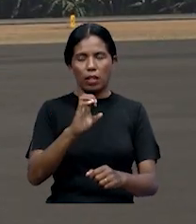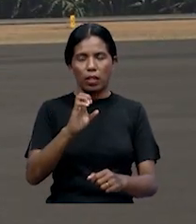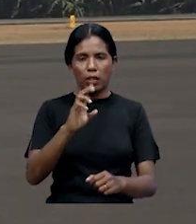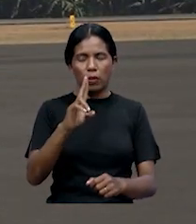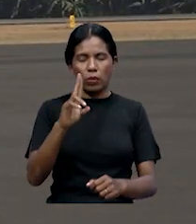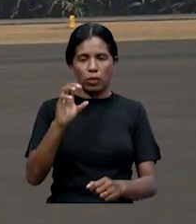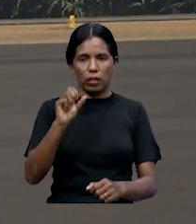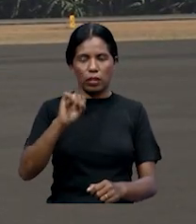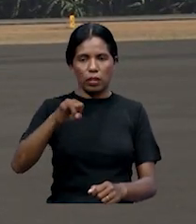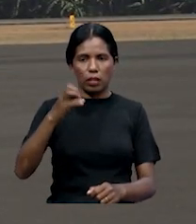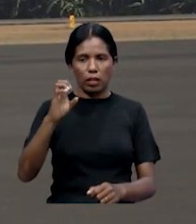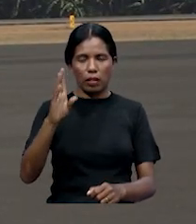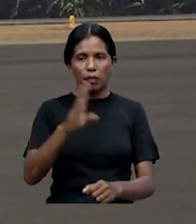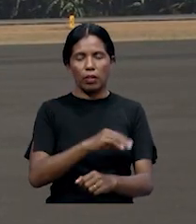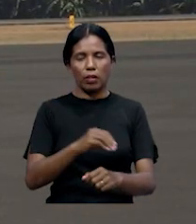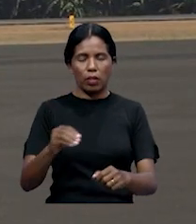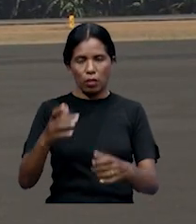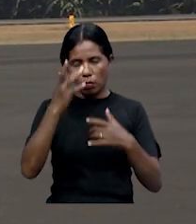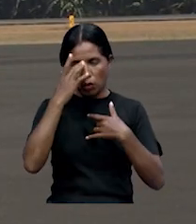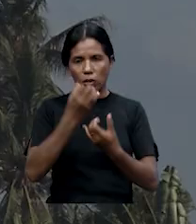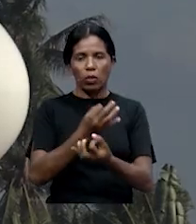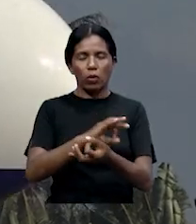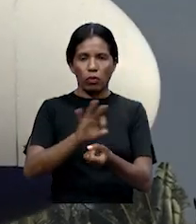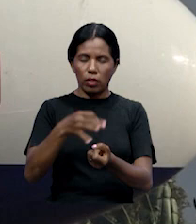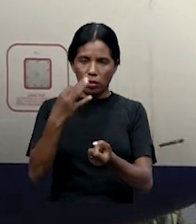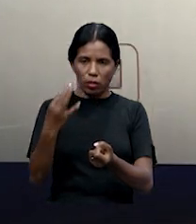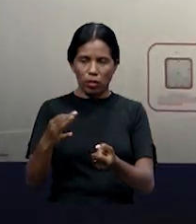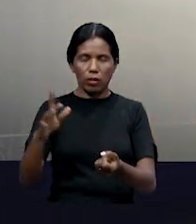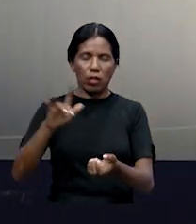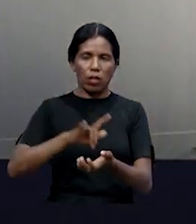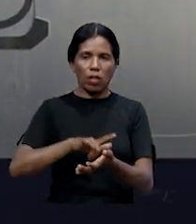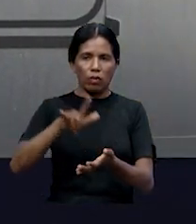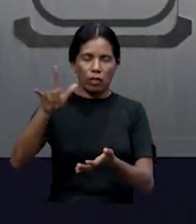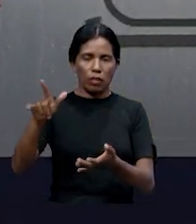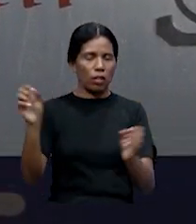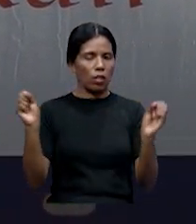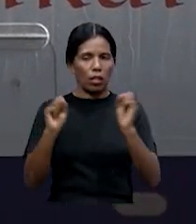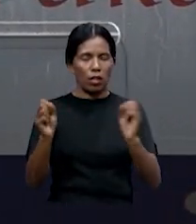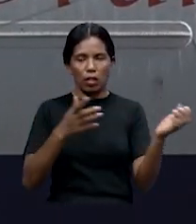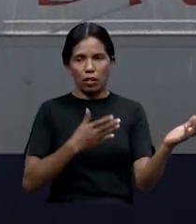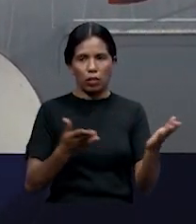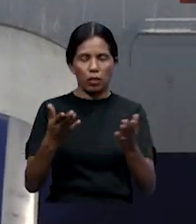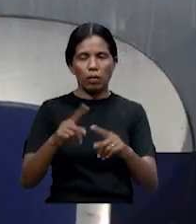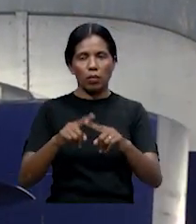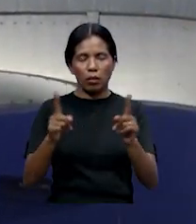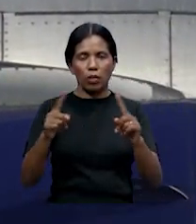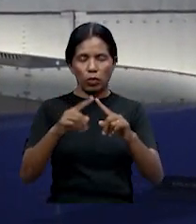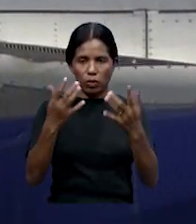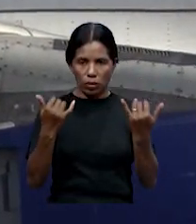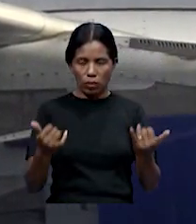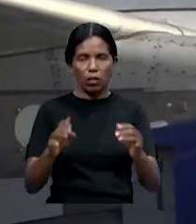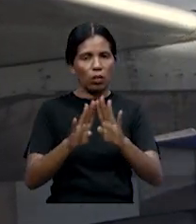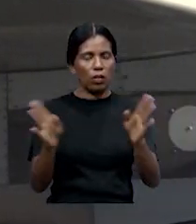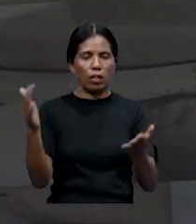em imprensa teten, a fim pandemia COVID-19, avião Royal Bhutan, la hal operação, mai bem o hinloron